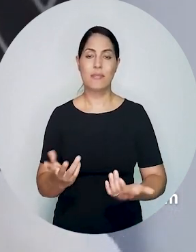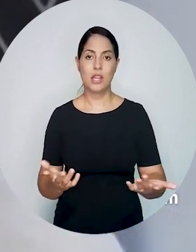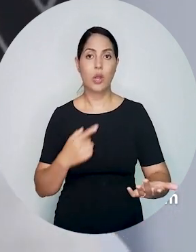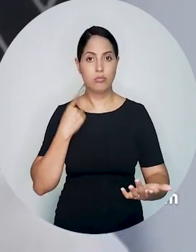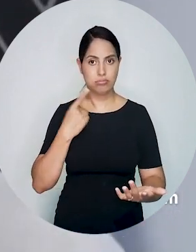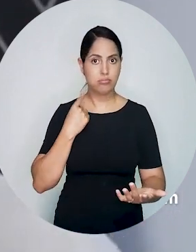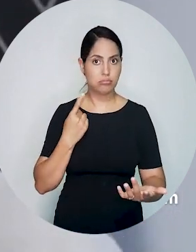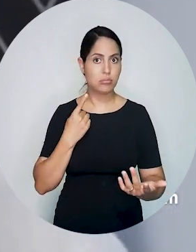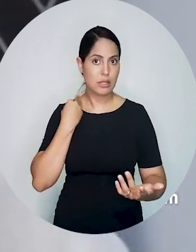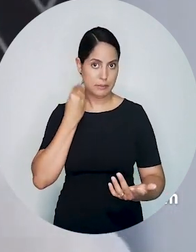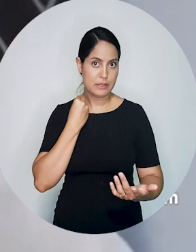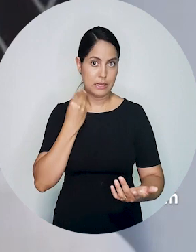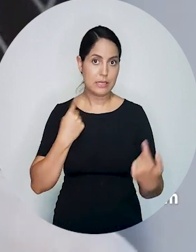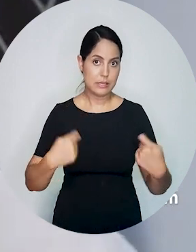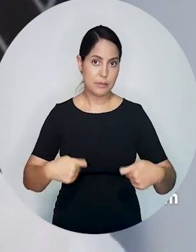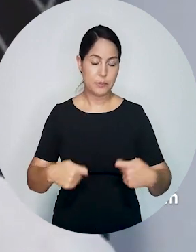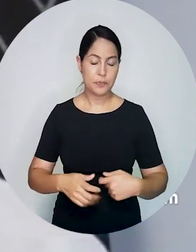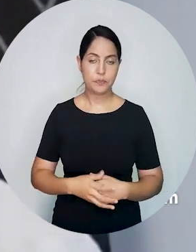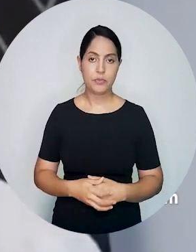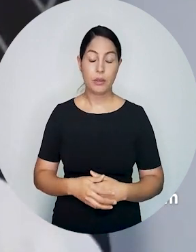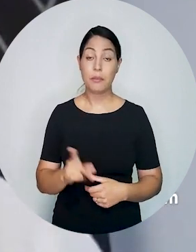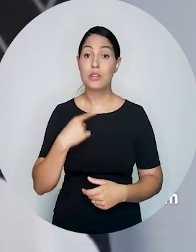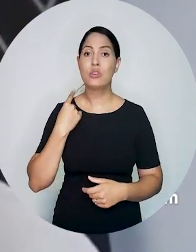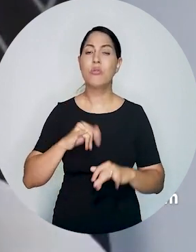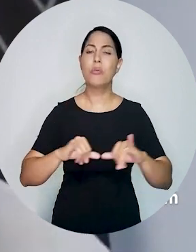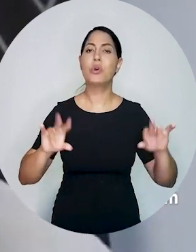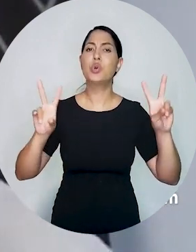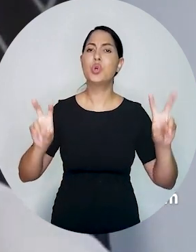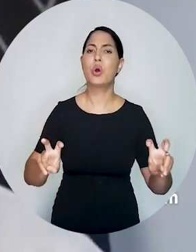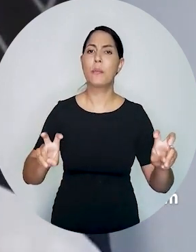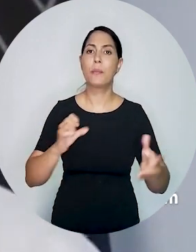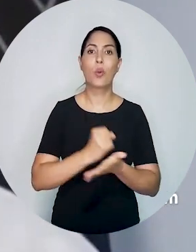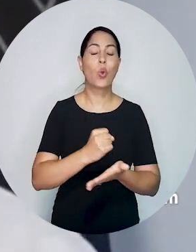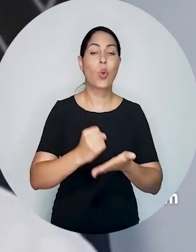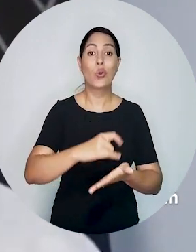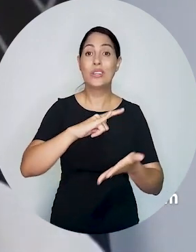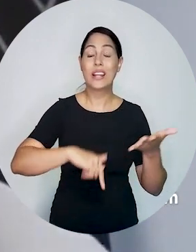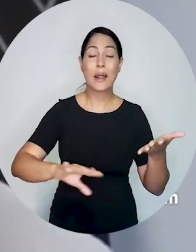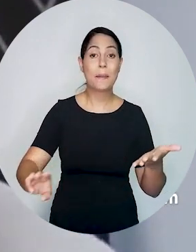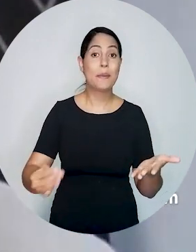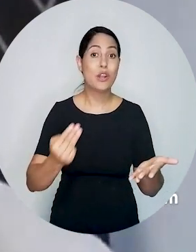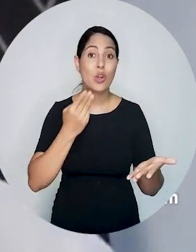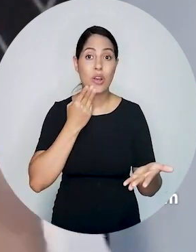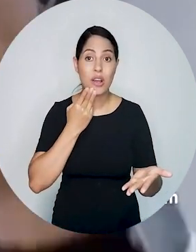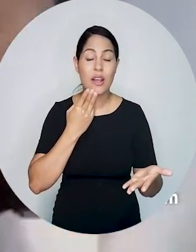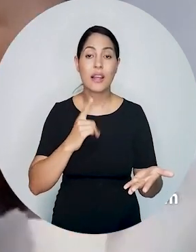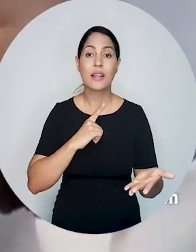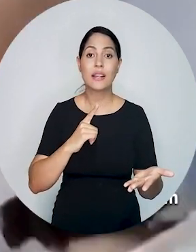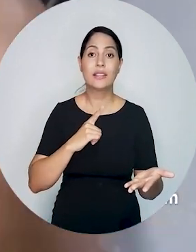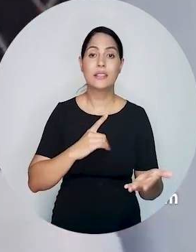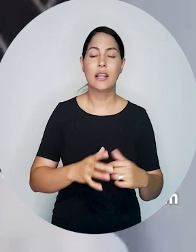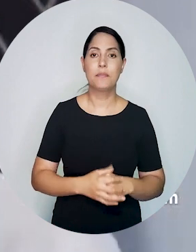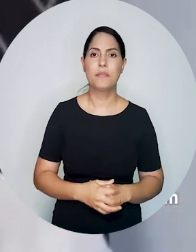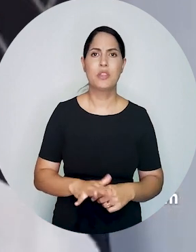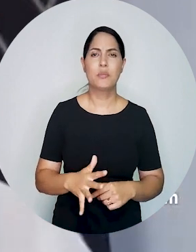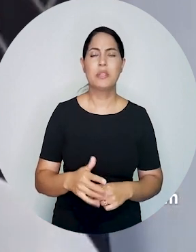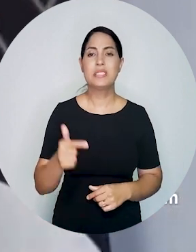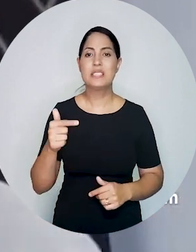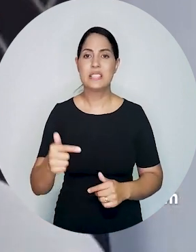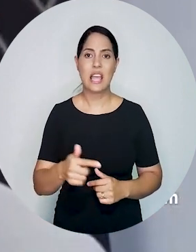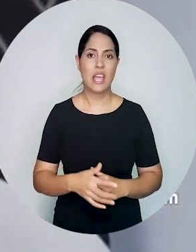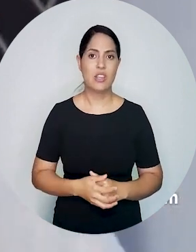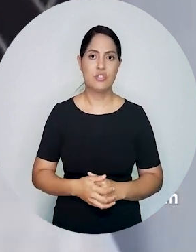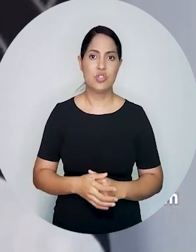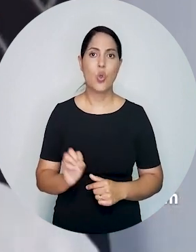vai demandar essas 2 habilidades de um advogado. E aqui nós estamos a falar de contratos milionários, não há contrato com menos